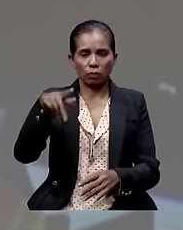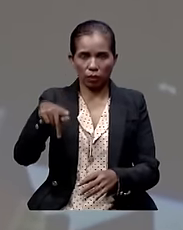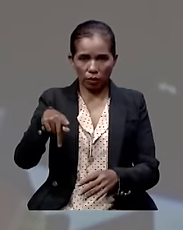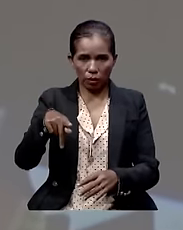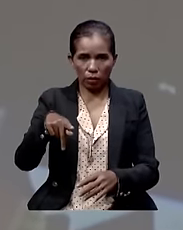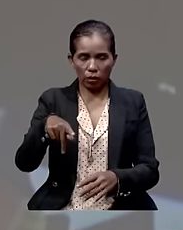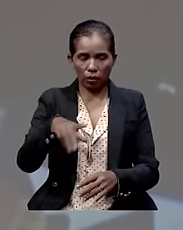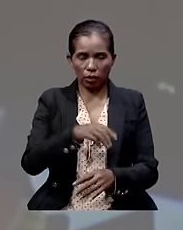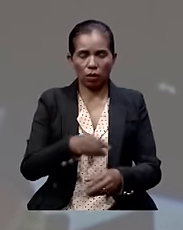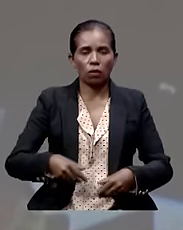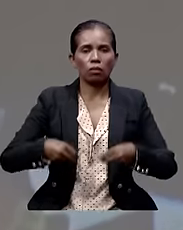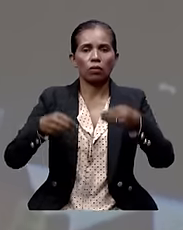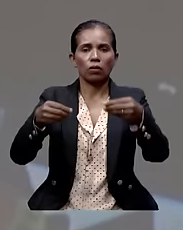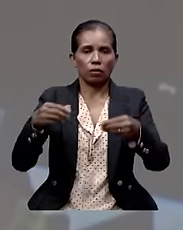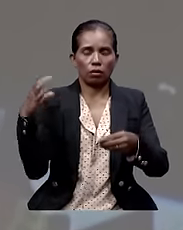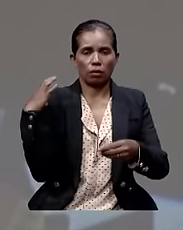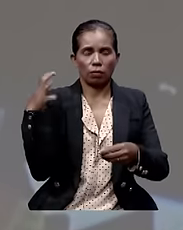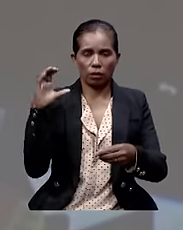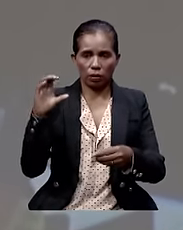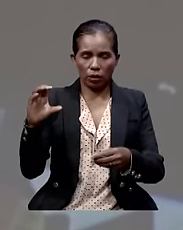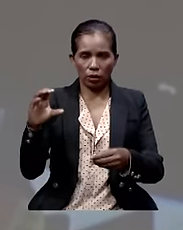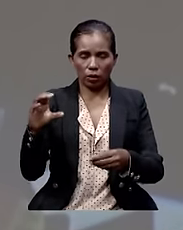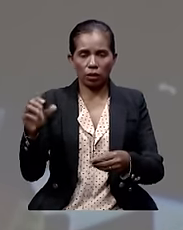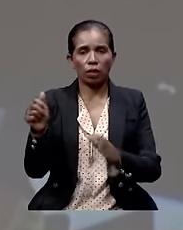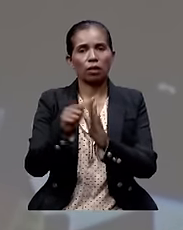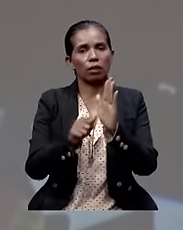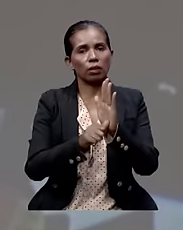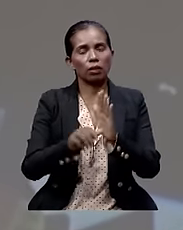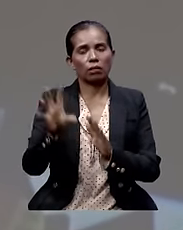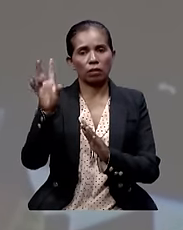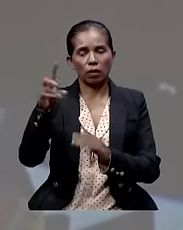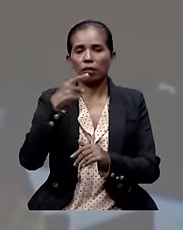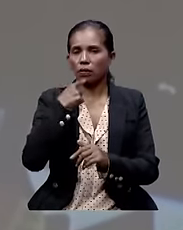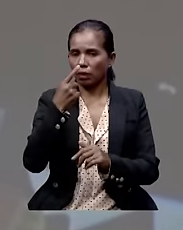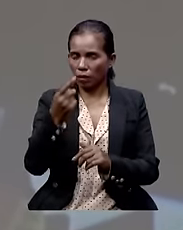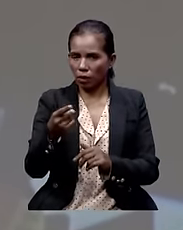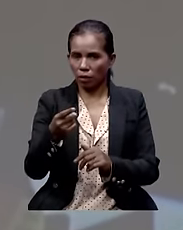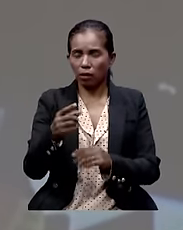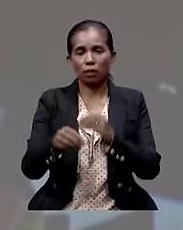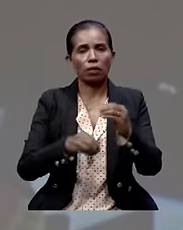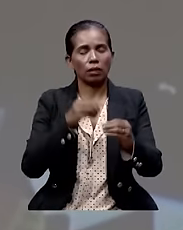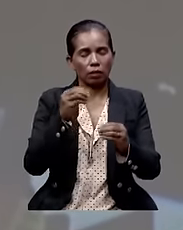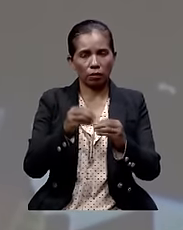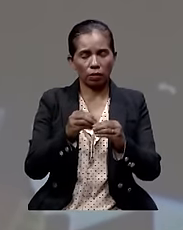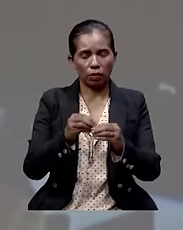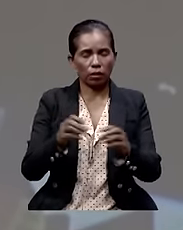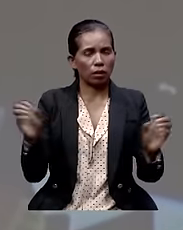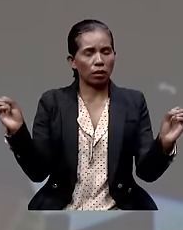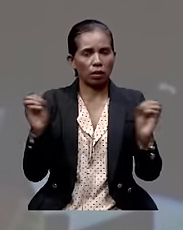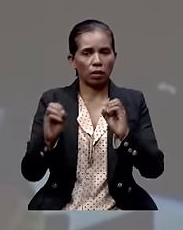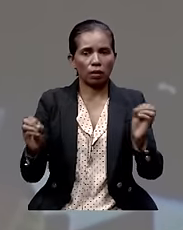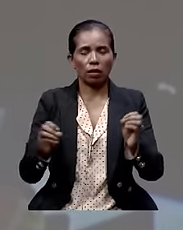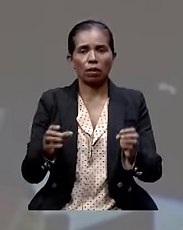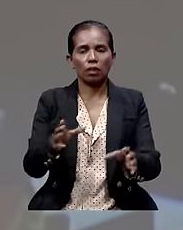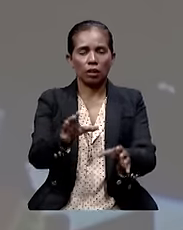atribui competência e artigo 7 até tem, não é? Não pode ser